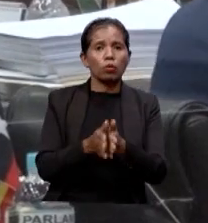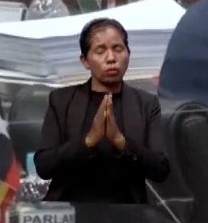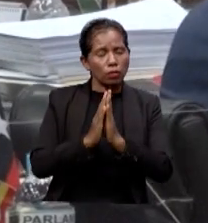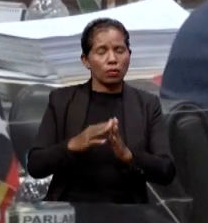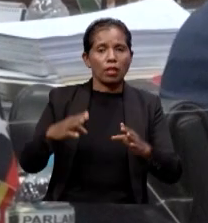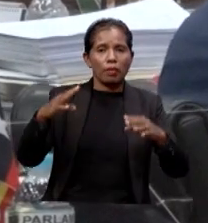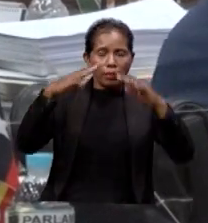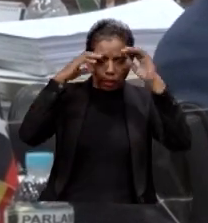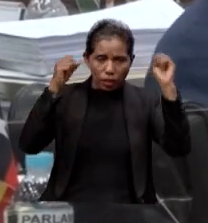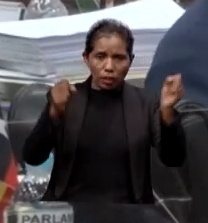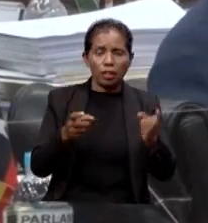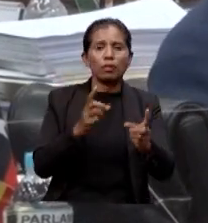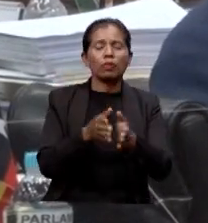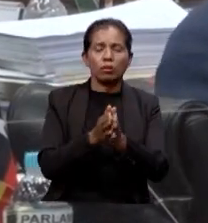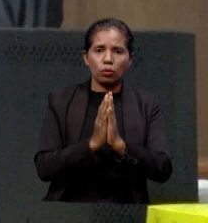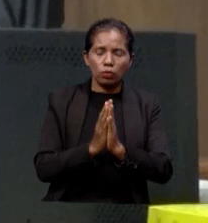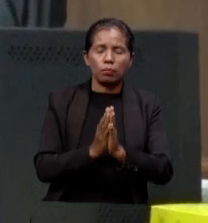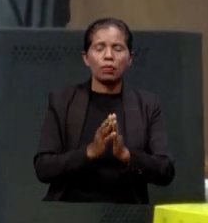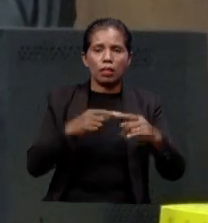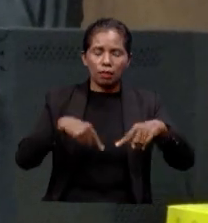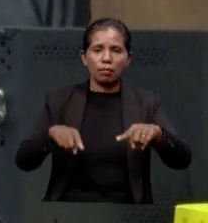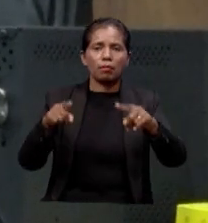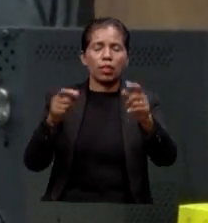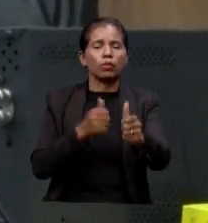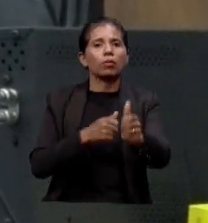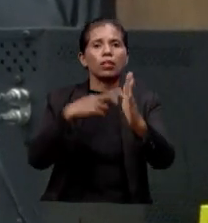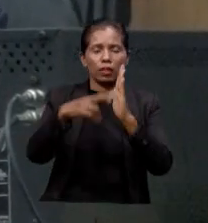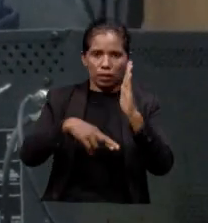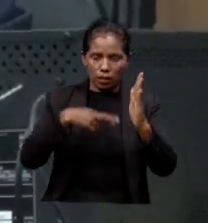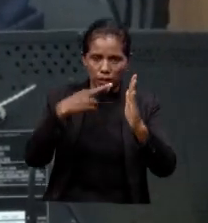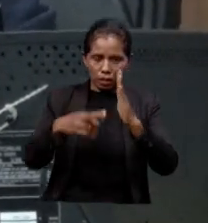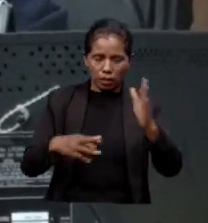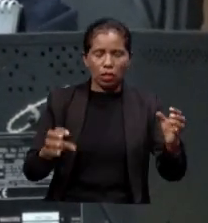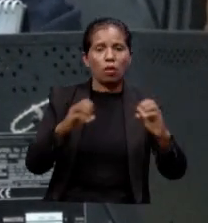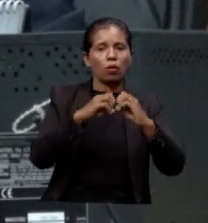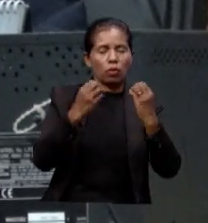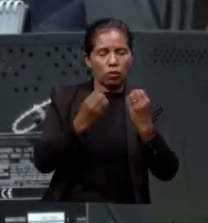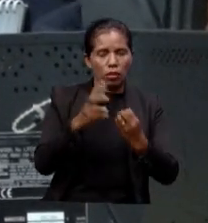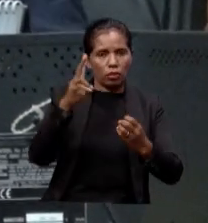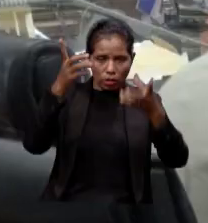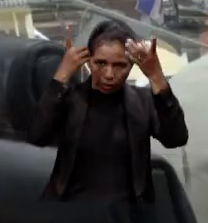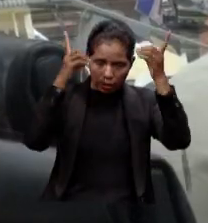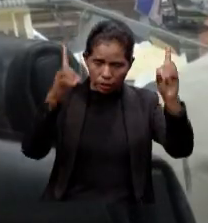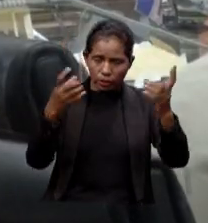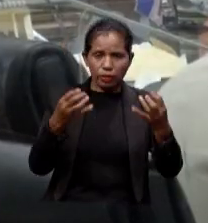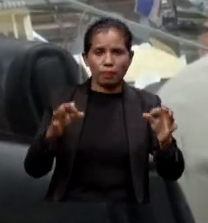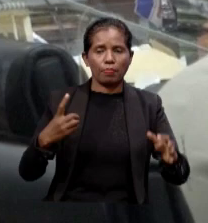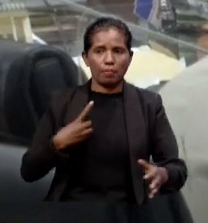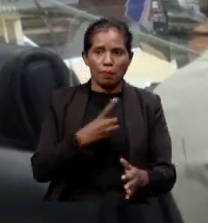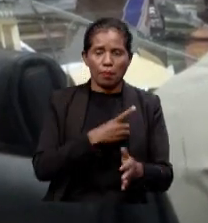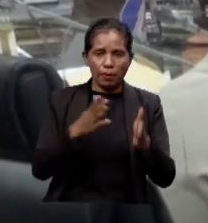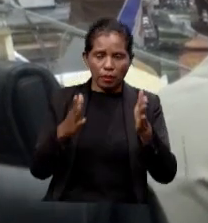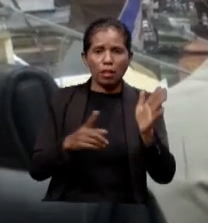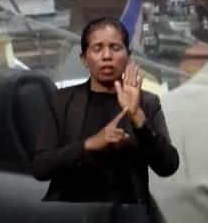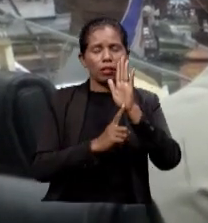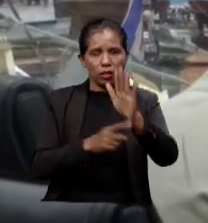ba estrangeiro, tem que lautir decisão na autorização nebe, mak órgão soberano da ruak ne decide onan. Deputado Sira hato preocupação